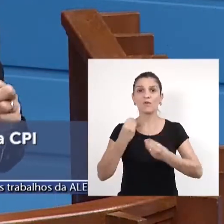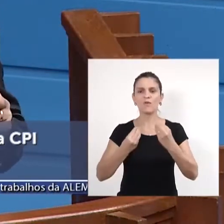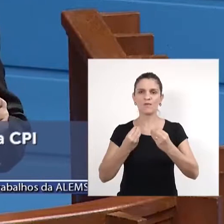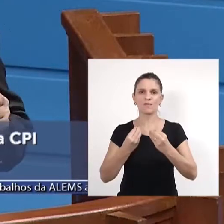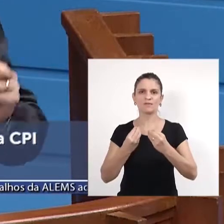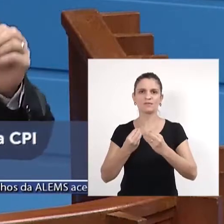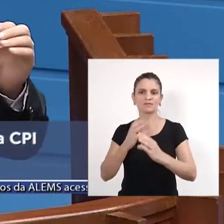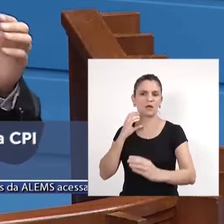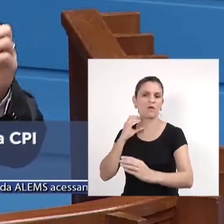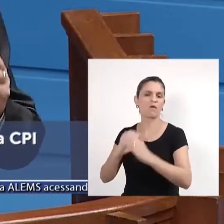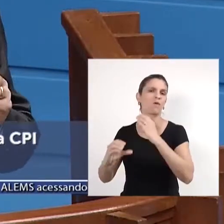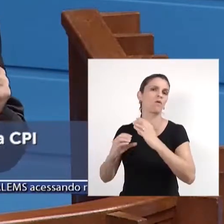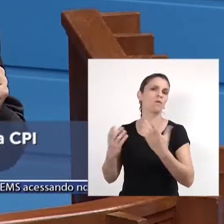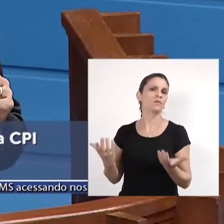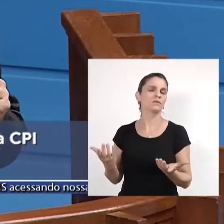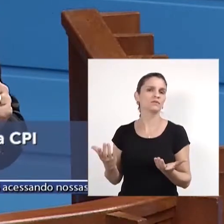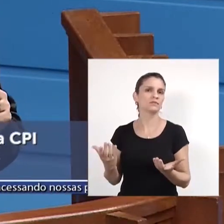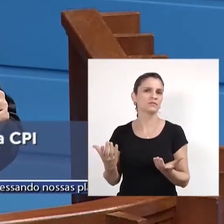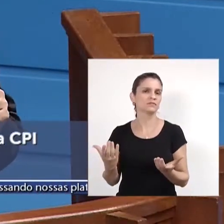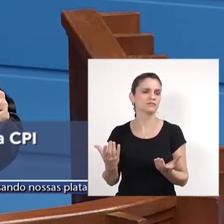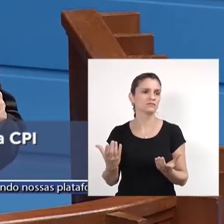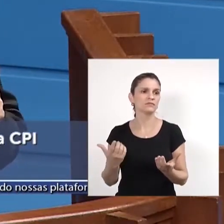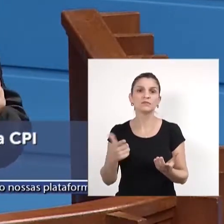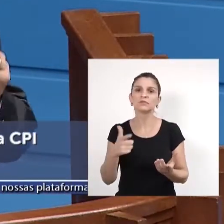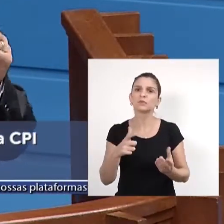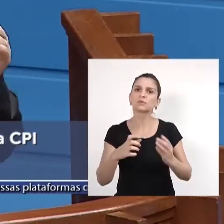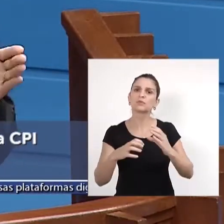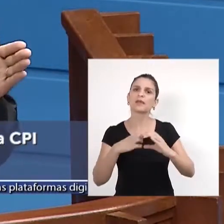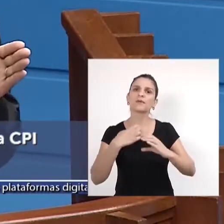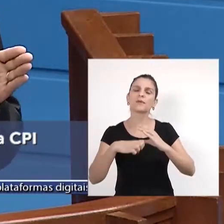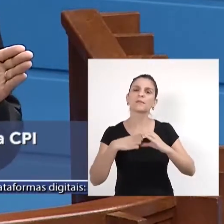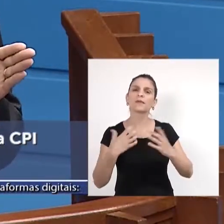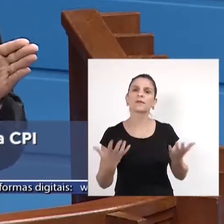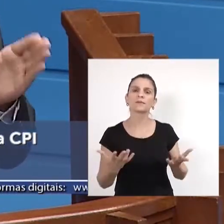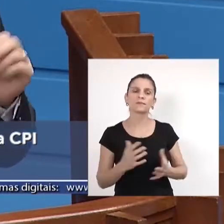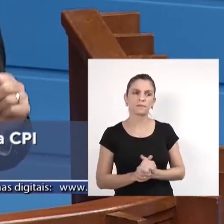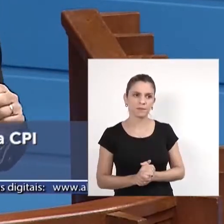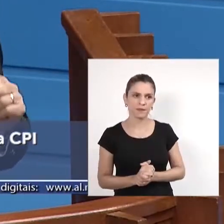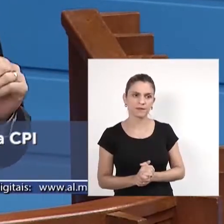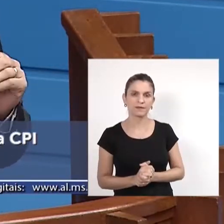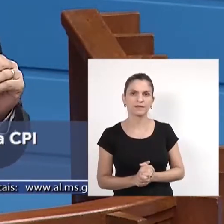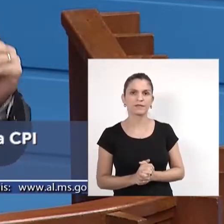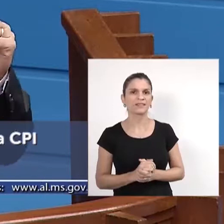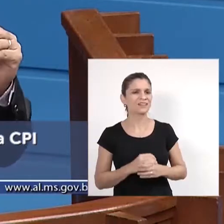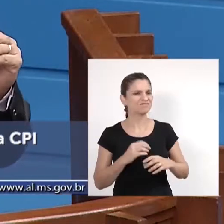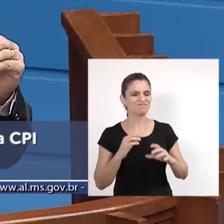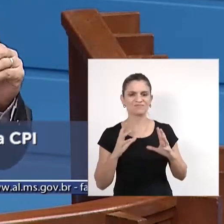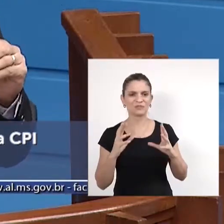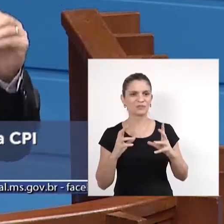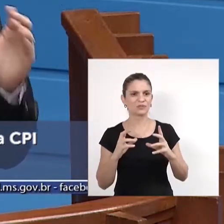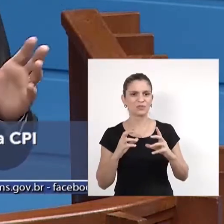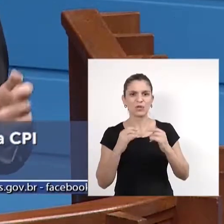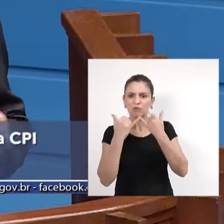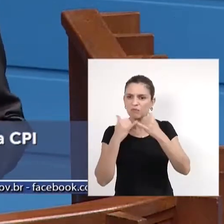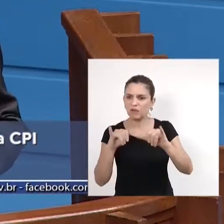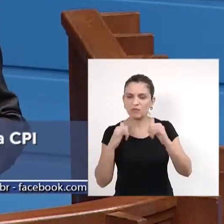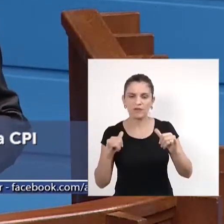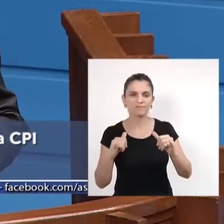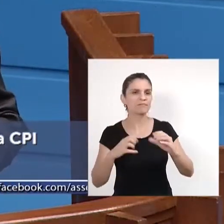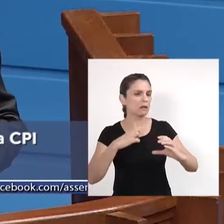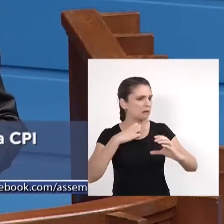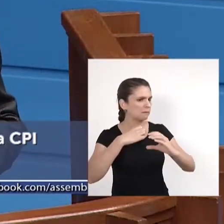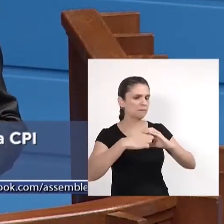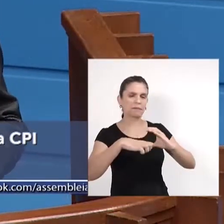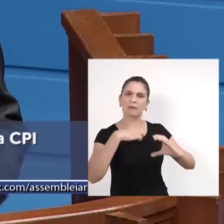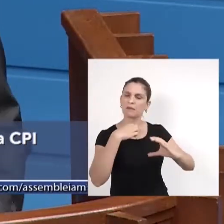acesso às suas contas, é um direito do cidadão. No entanto, tudo é pelo e-mail. Tudo que você vai fazer, não, manda um e-mail,